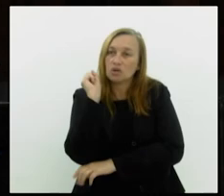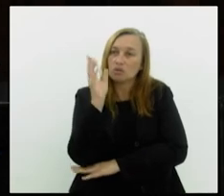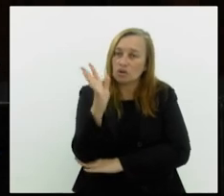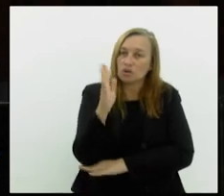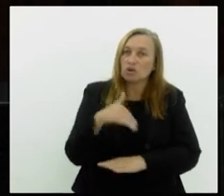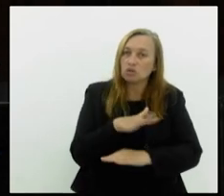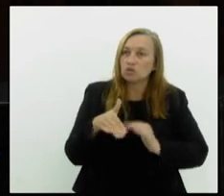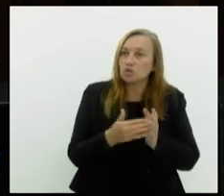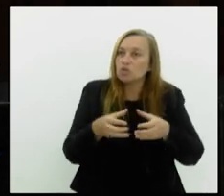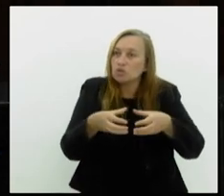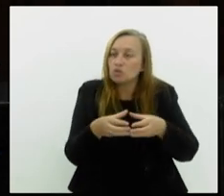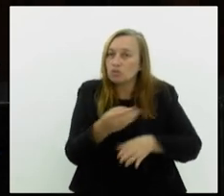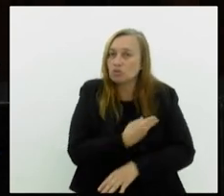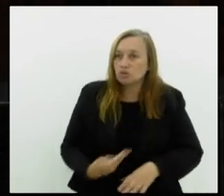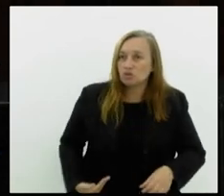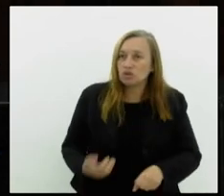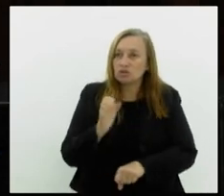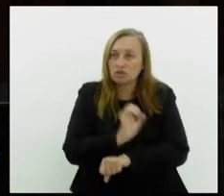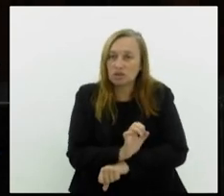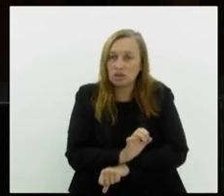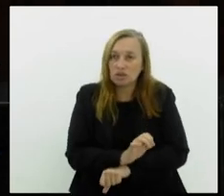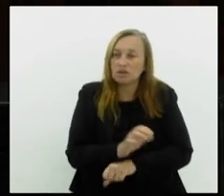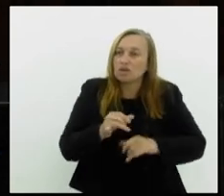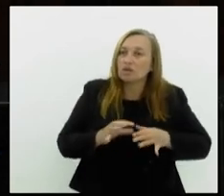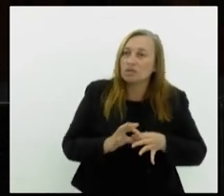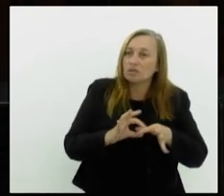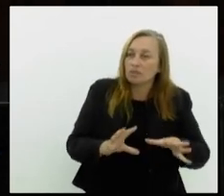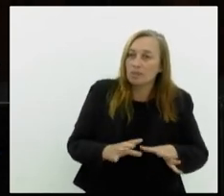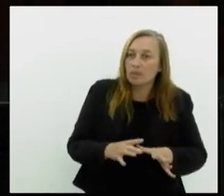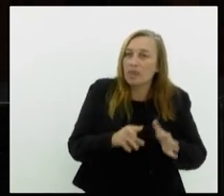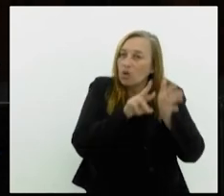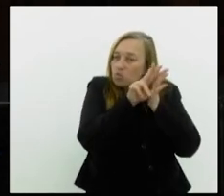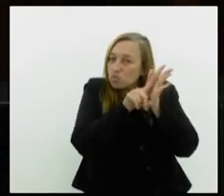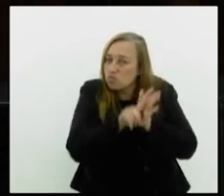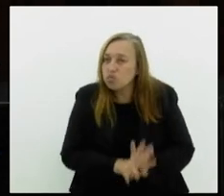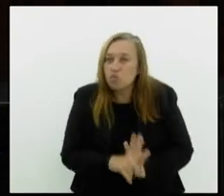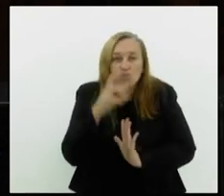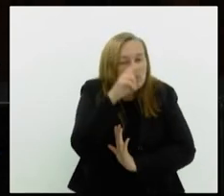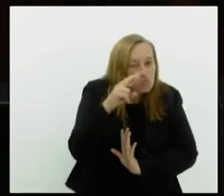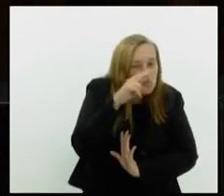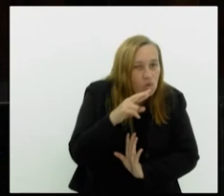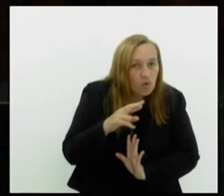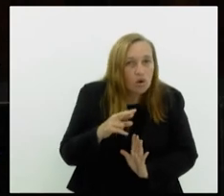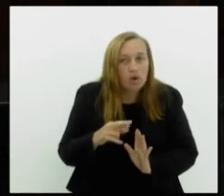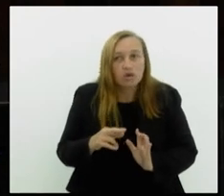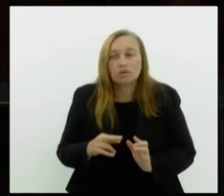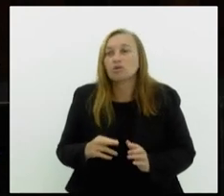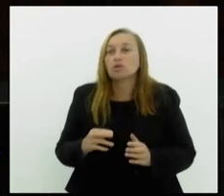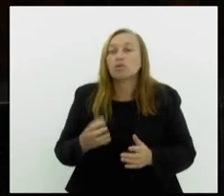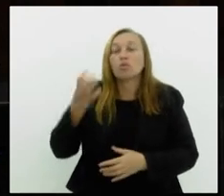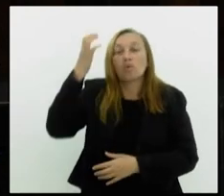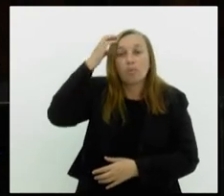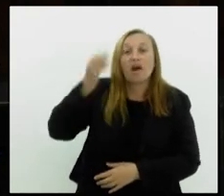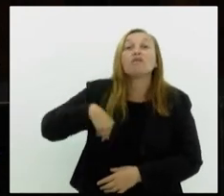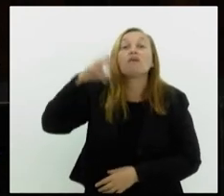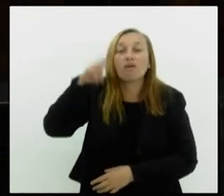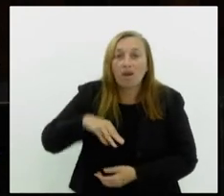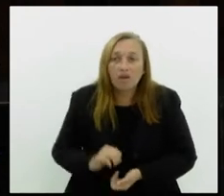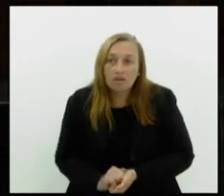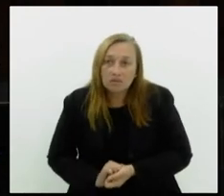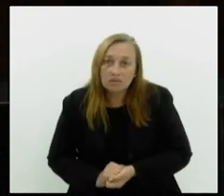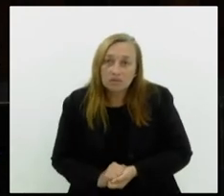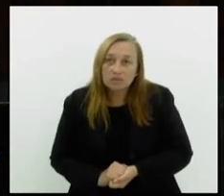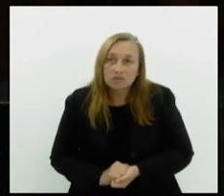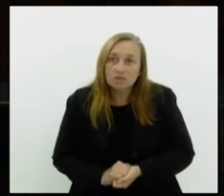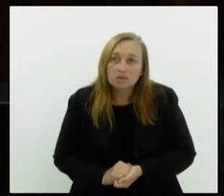todas as equipes do governo do Estado estão permitindo desvendar efetivamente de onde vem aquela contaminação, e que pode estar